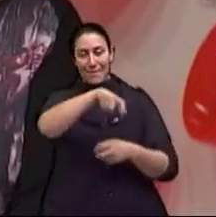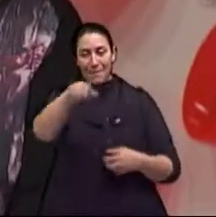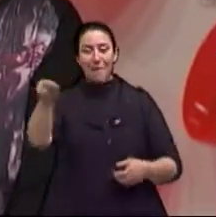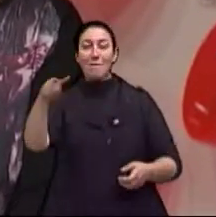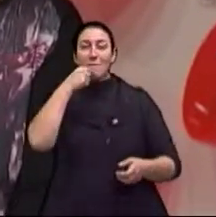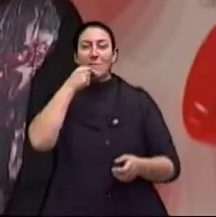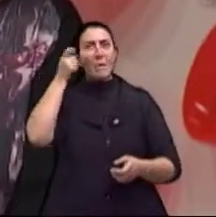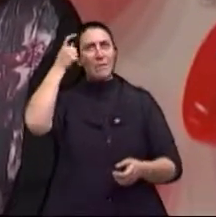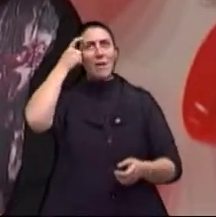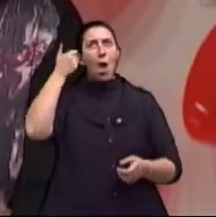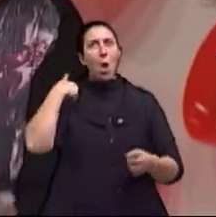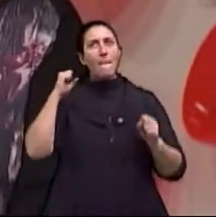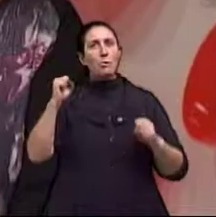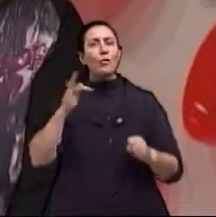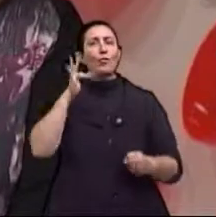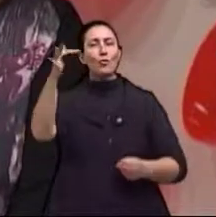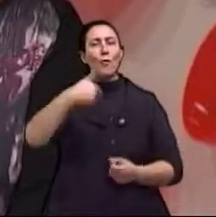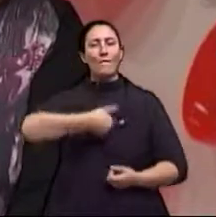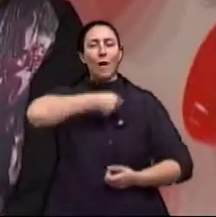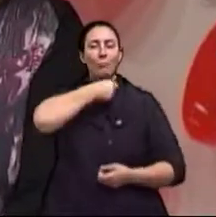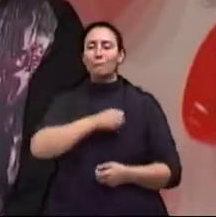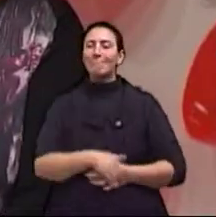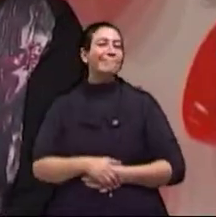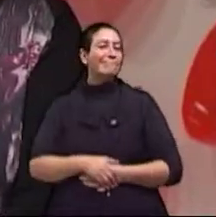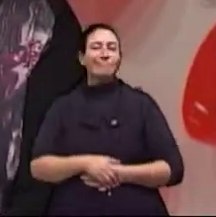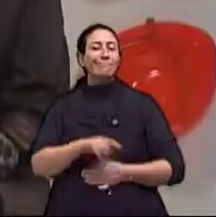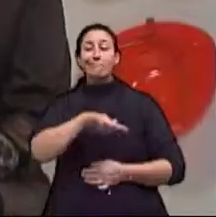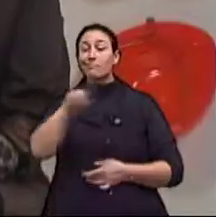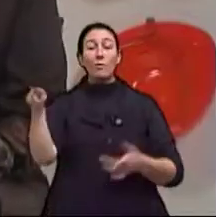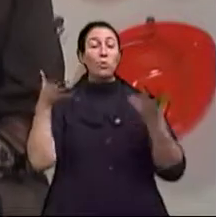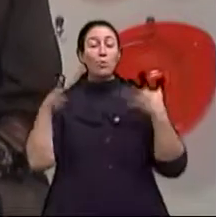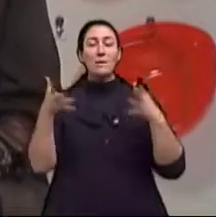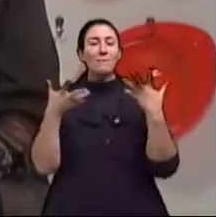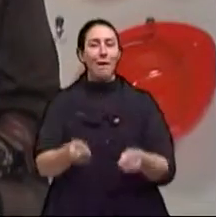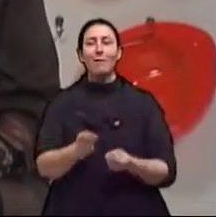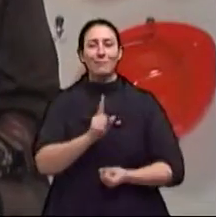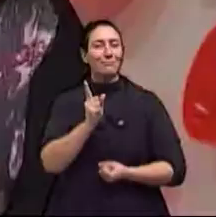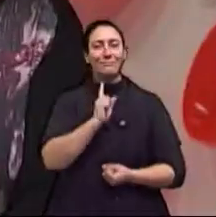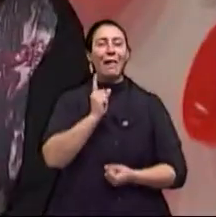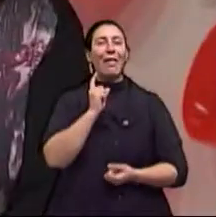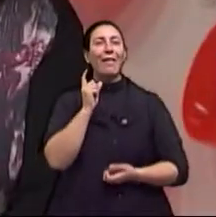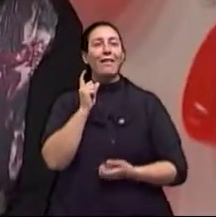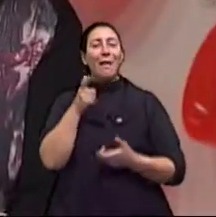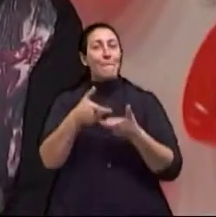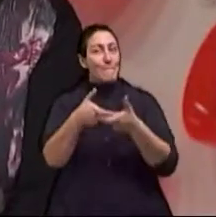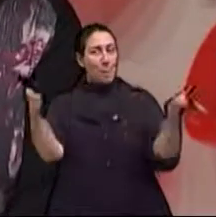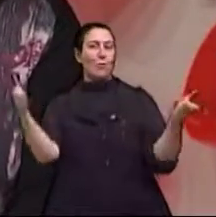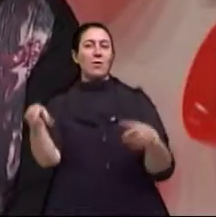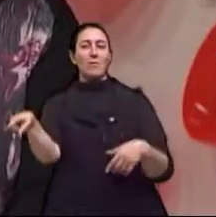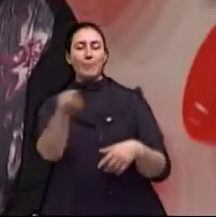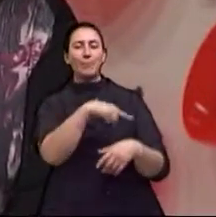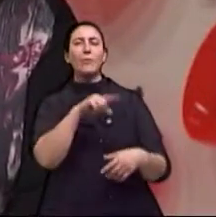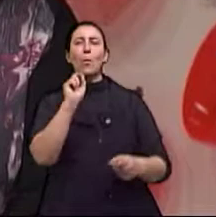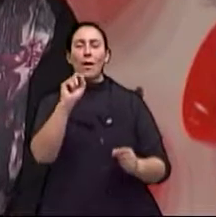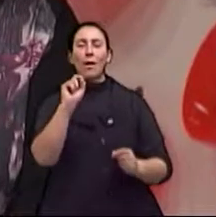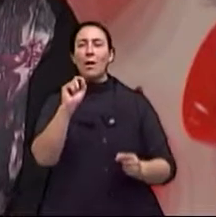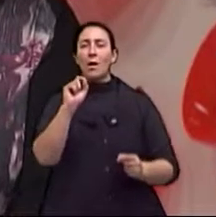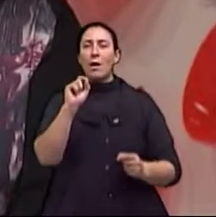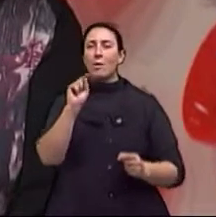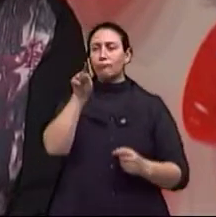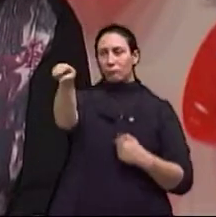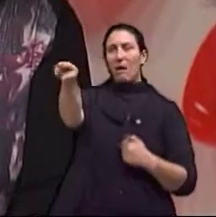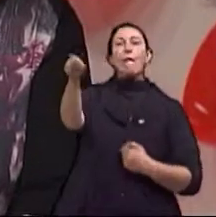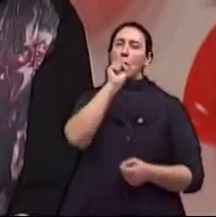é que ele pode virar envelhecer então colocar São Luís tá então a gente a gente conseguiu Visualizar